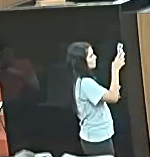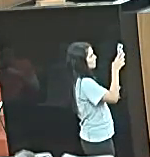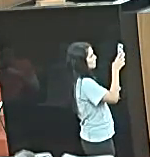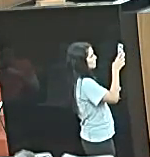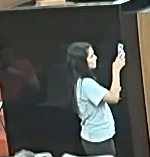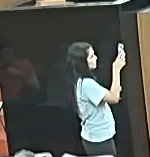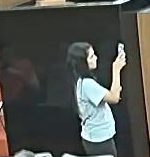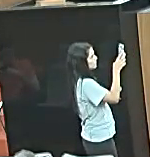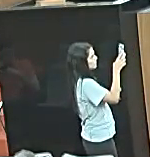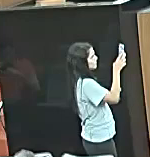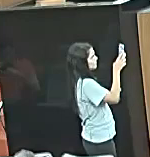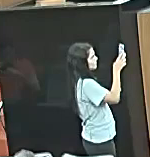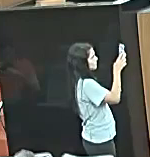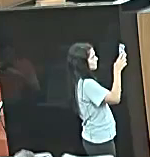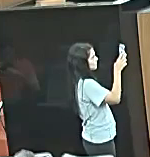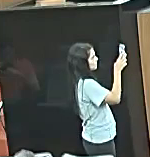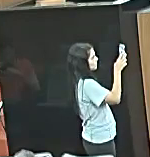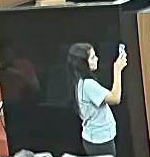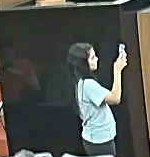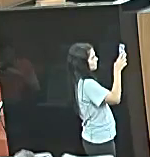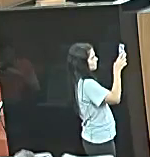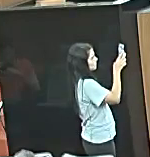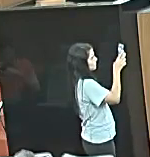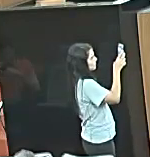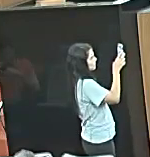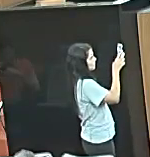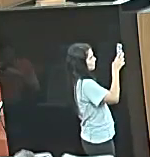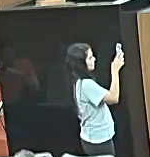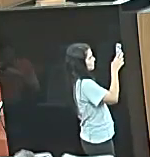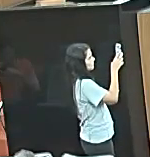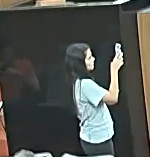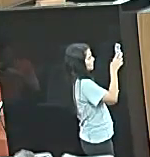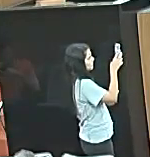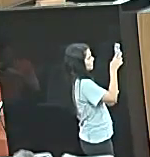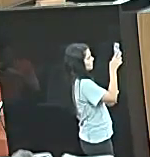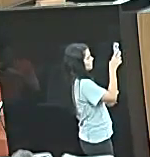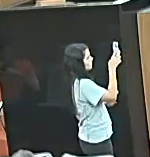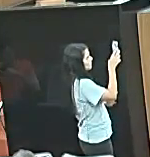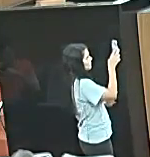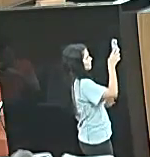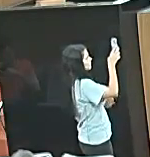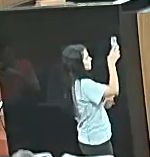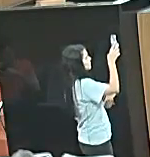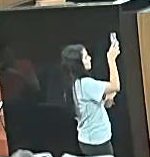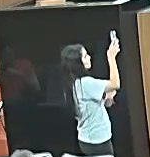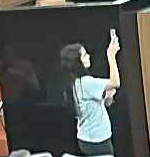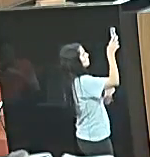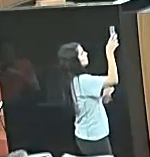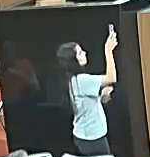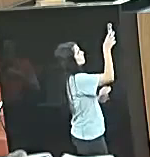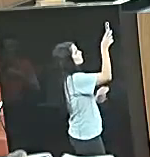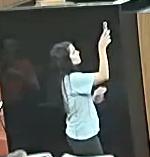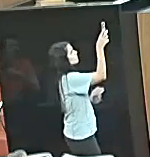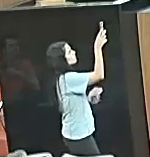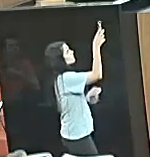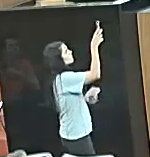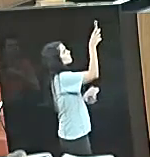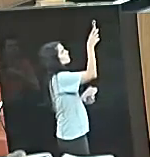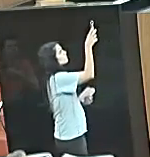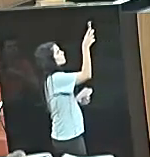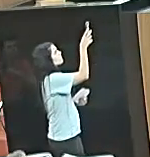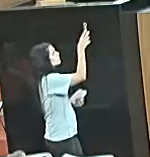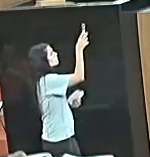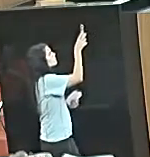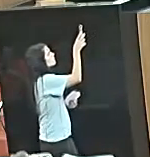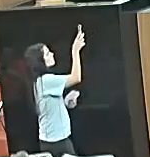socioeducativo na mesma fala cumprimento o secretário adjunto do sistema prisional cumprimento sargento rodrigues